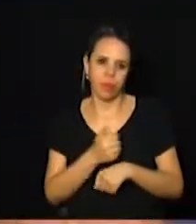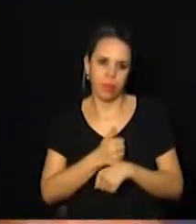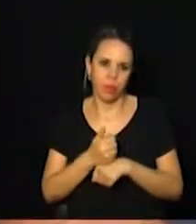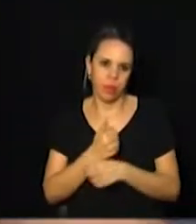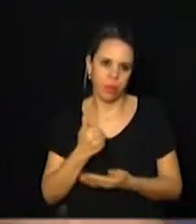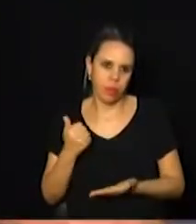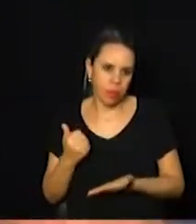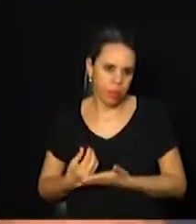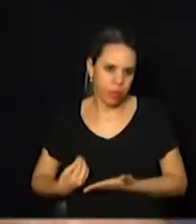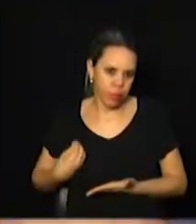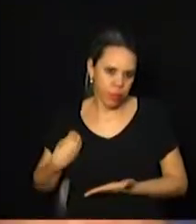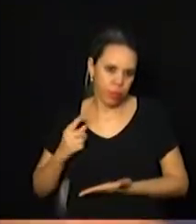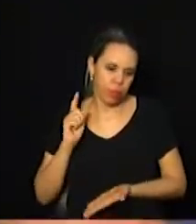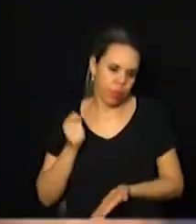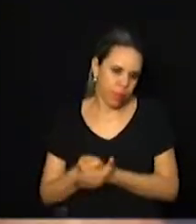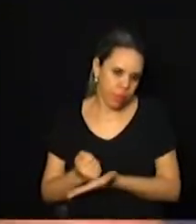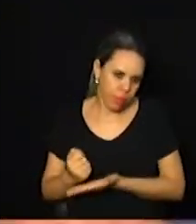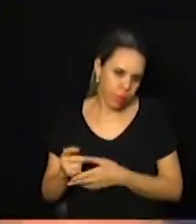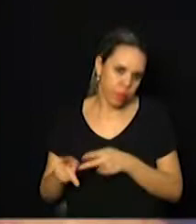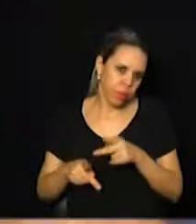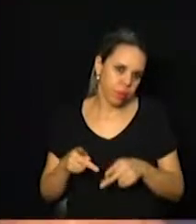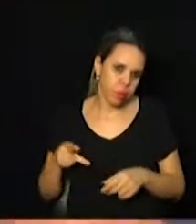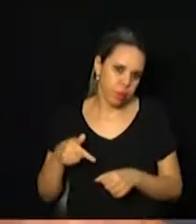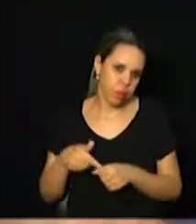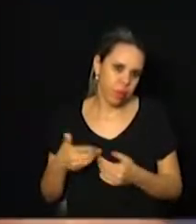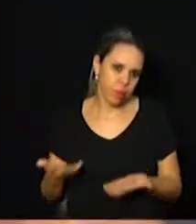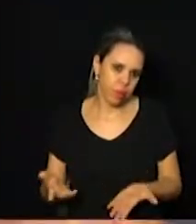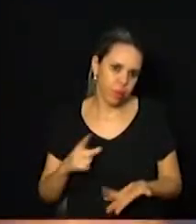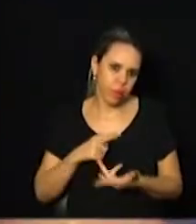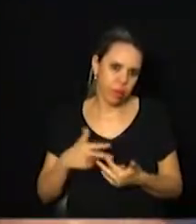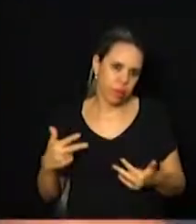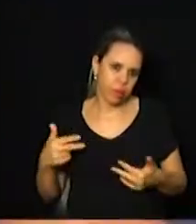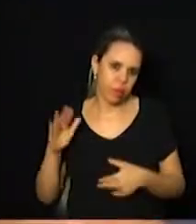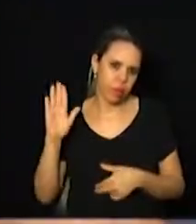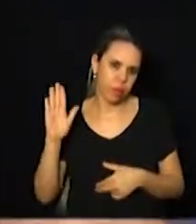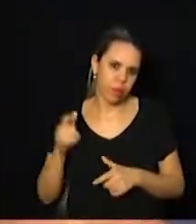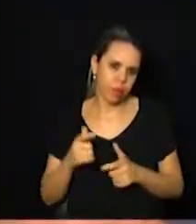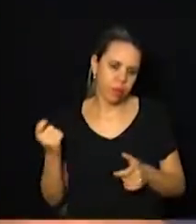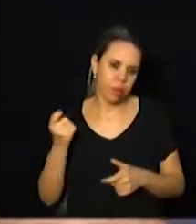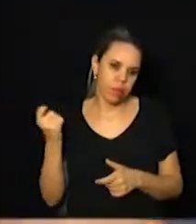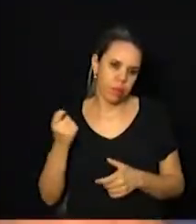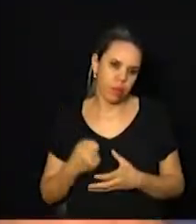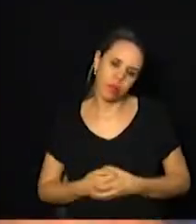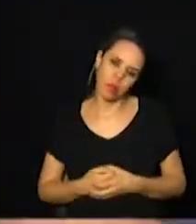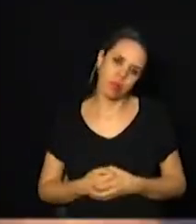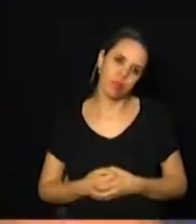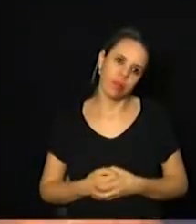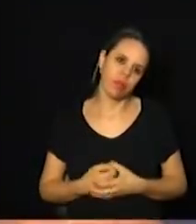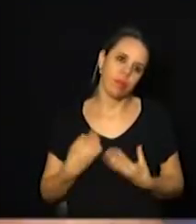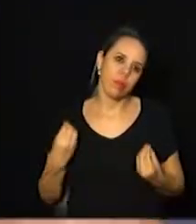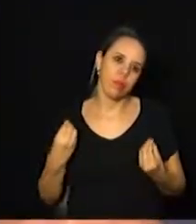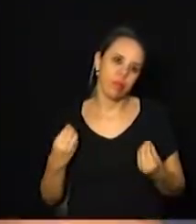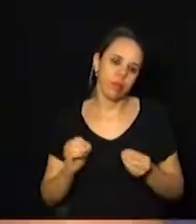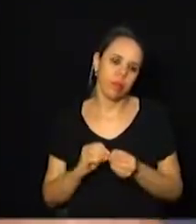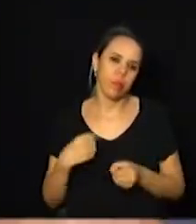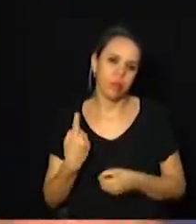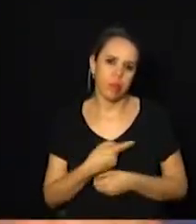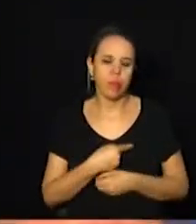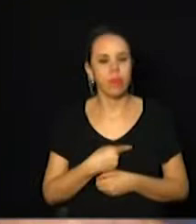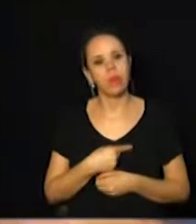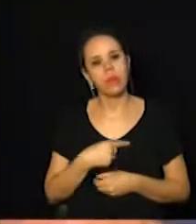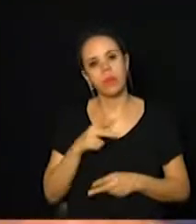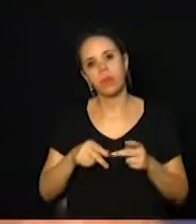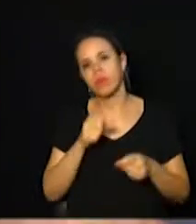está ali para dar garantir a quem abastece Mas tem uma coisa muito mais grave ainda como é que nós faz com